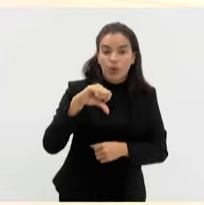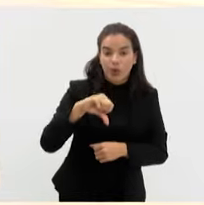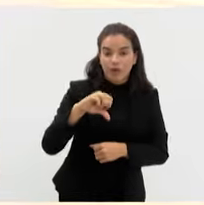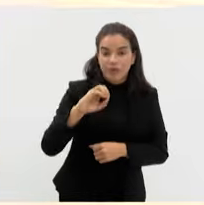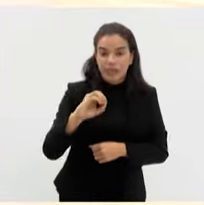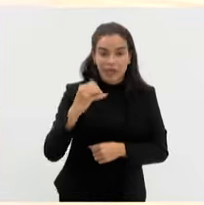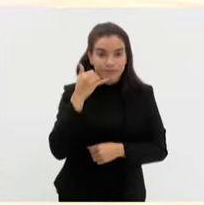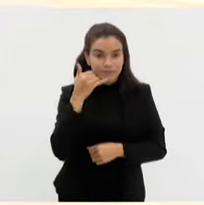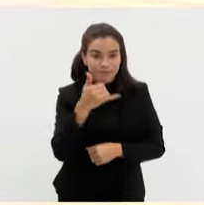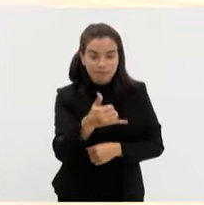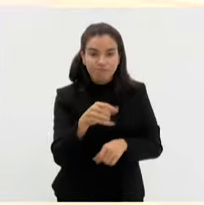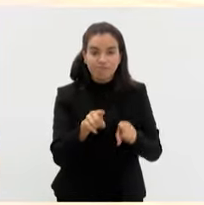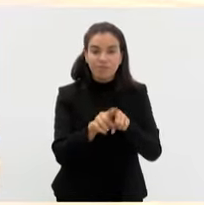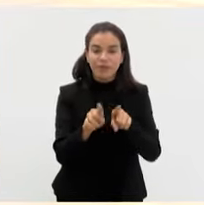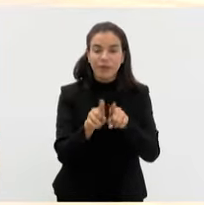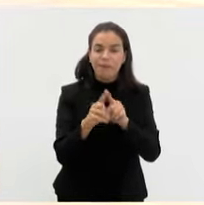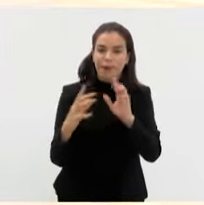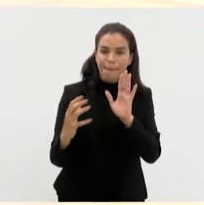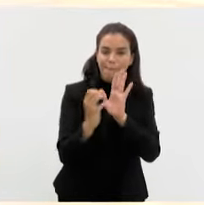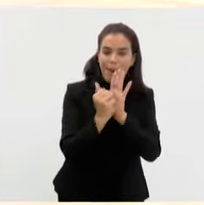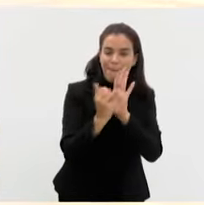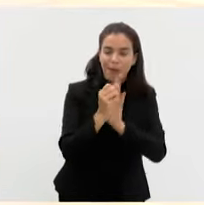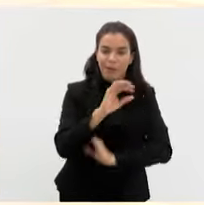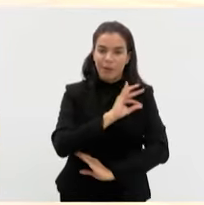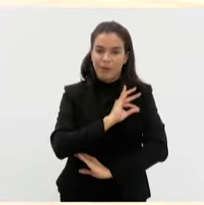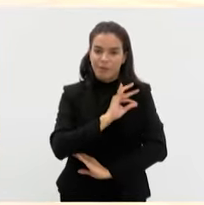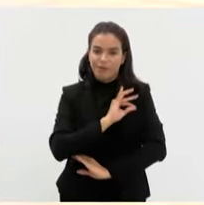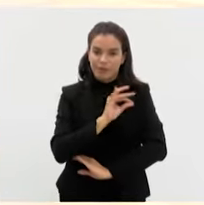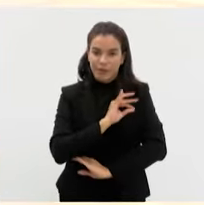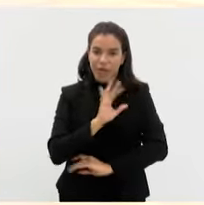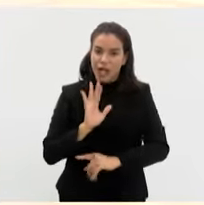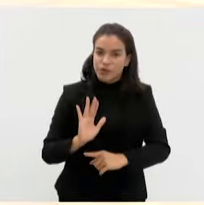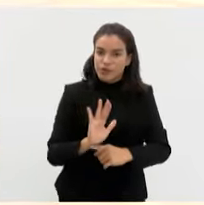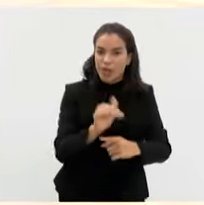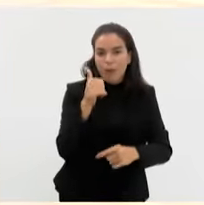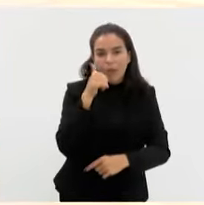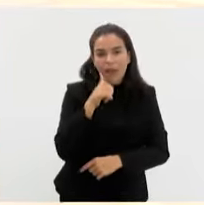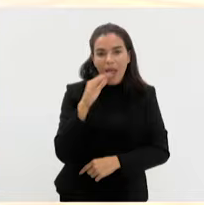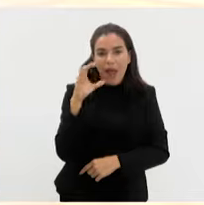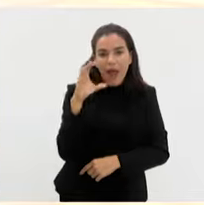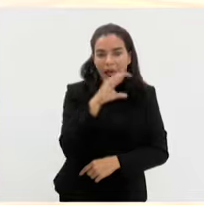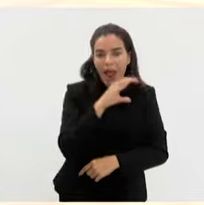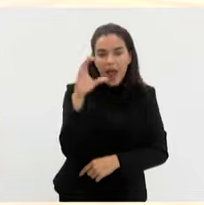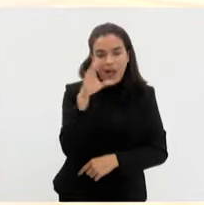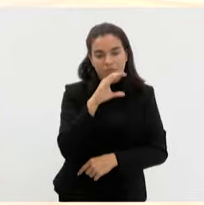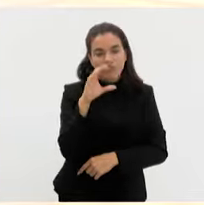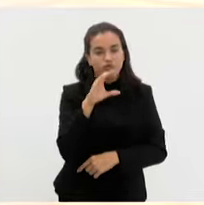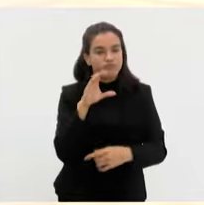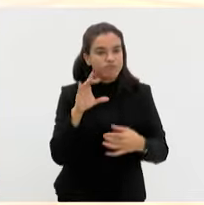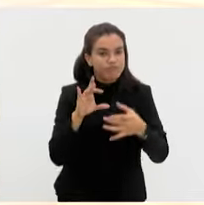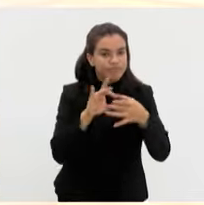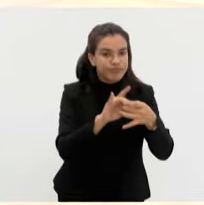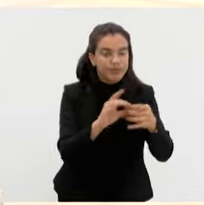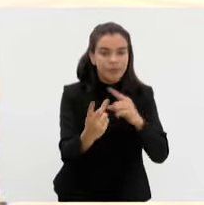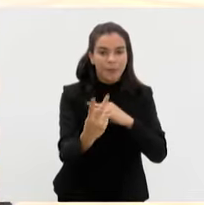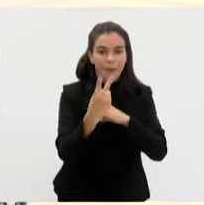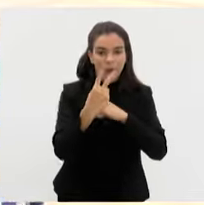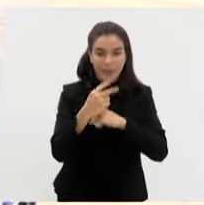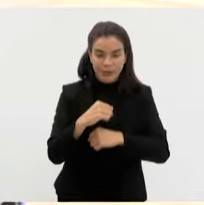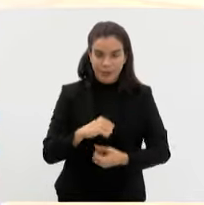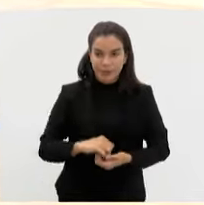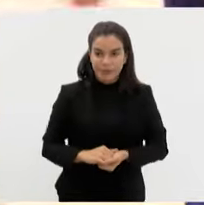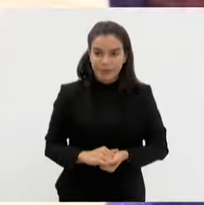registro do RO, tudo para que a gente consiga cada vez mais facilitar para que essa mulher chegue a rede de proteção e esteja segura no nosso